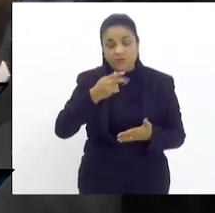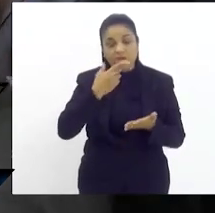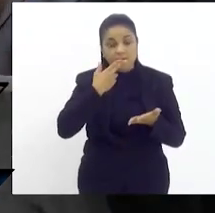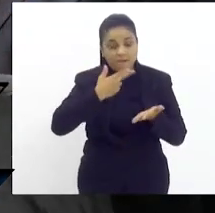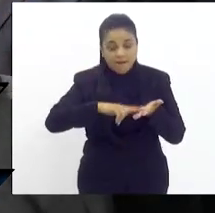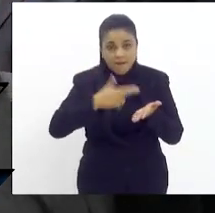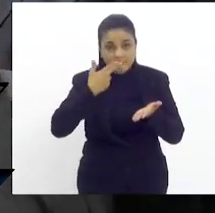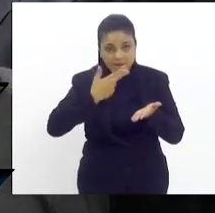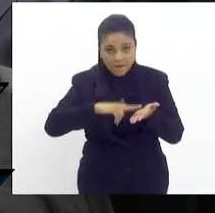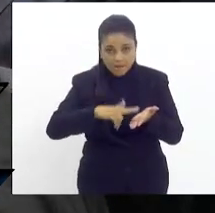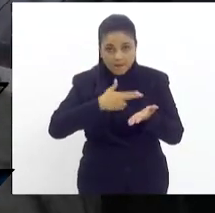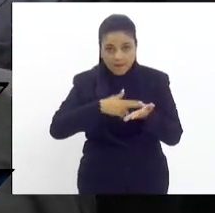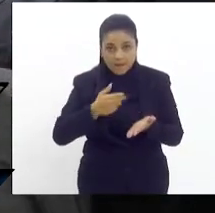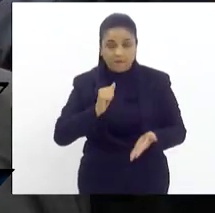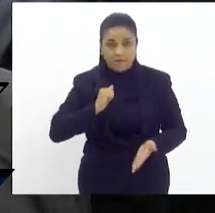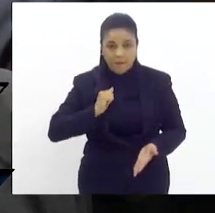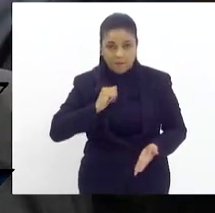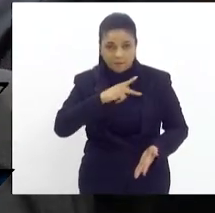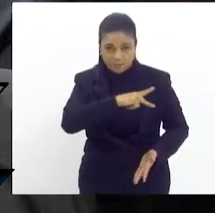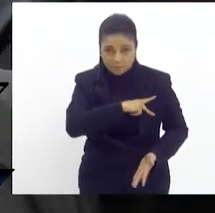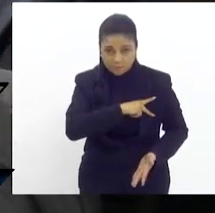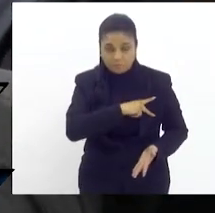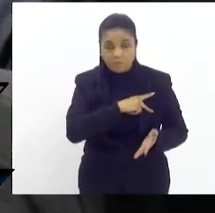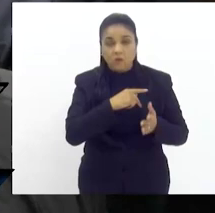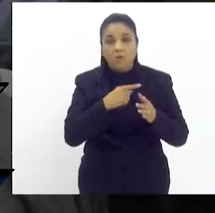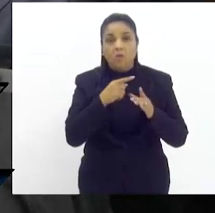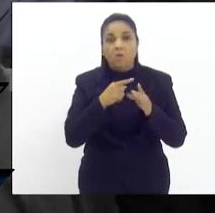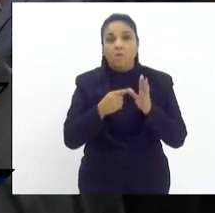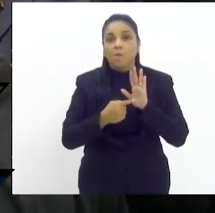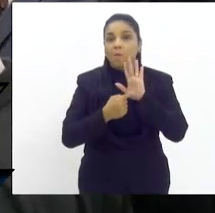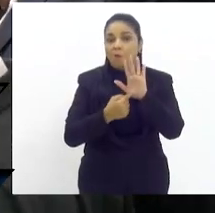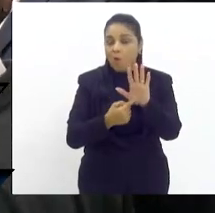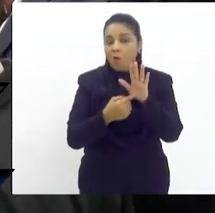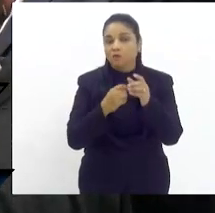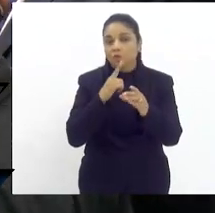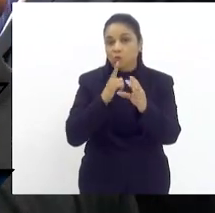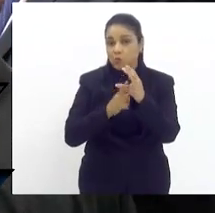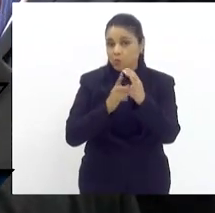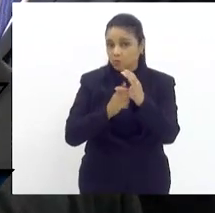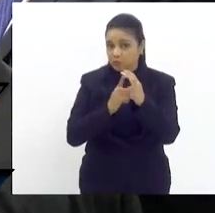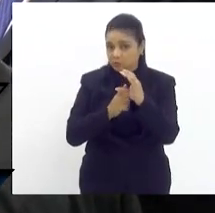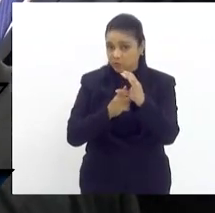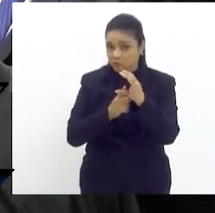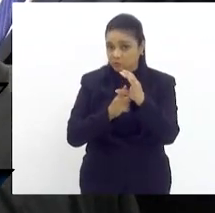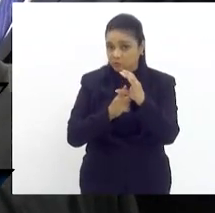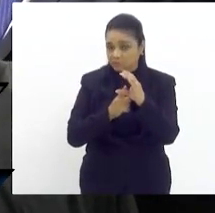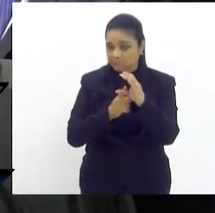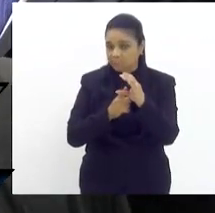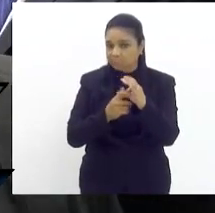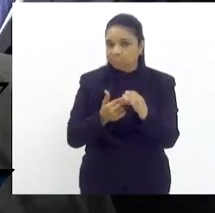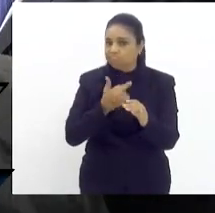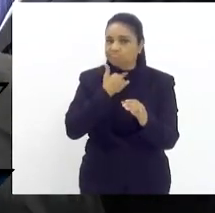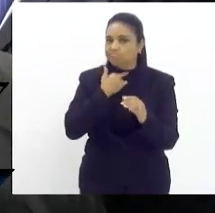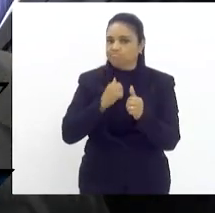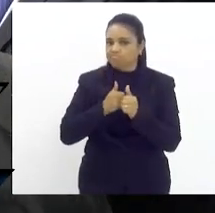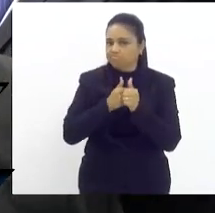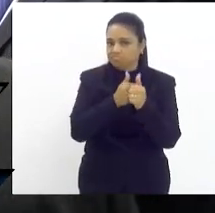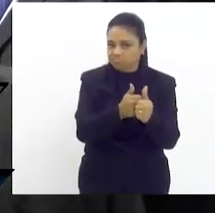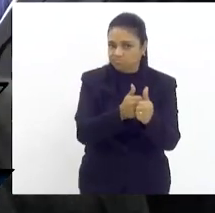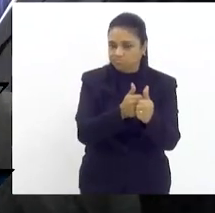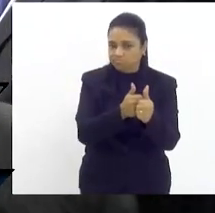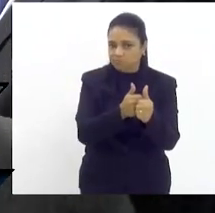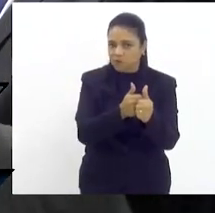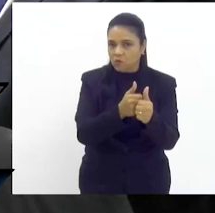apostólicas define o comunismo como algo o comunismo como algo que não deve ser seguido por um cristão verdadeiro